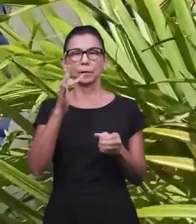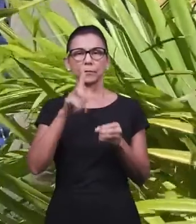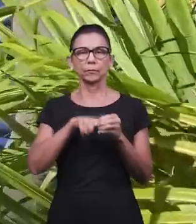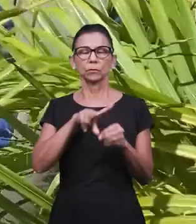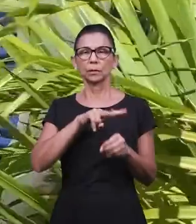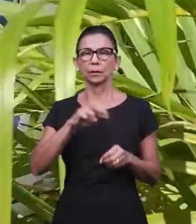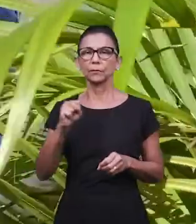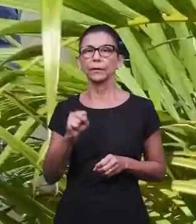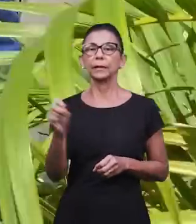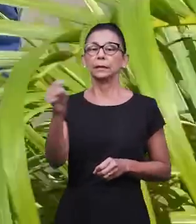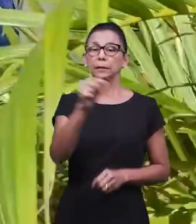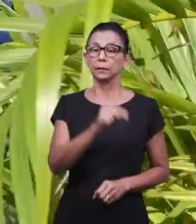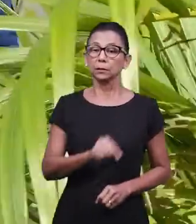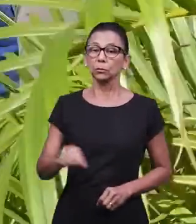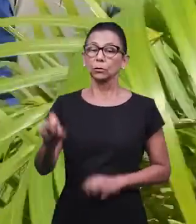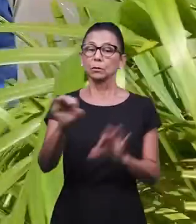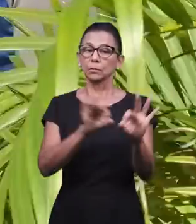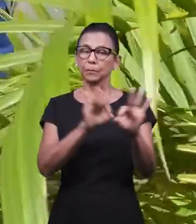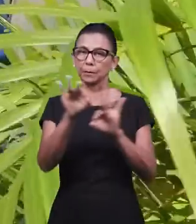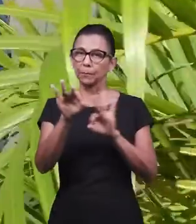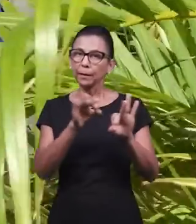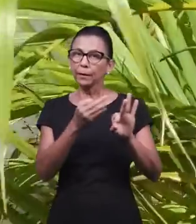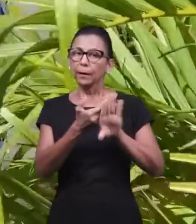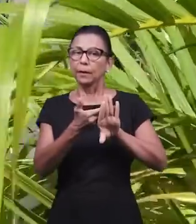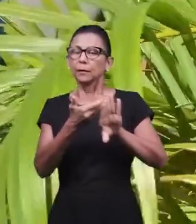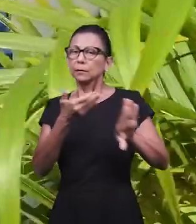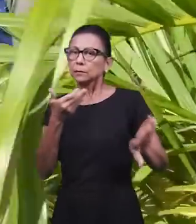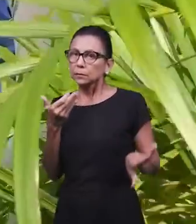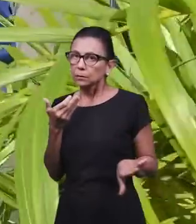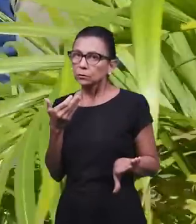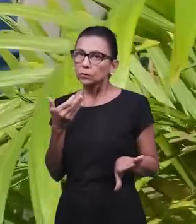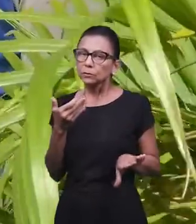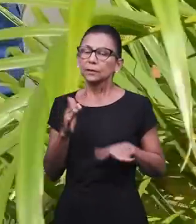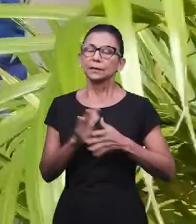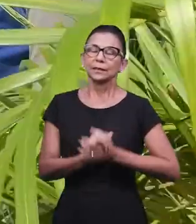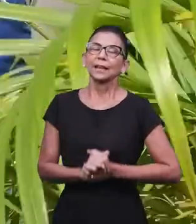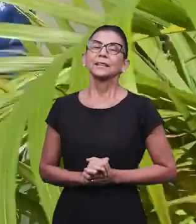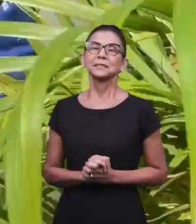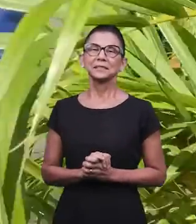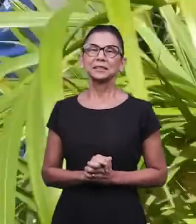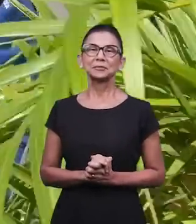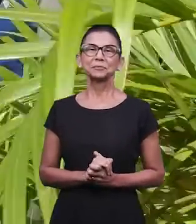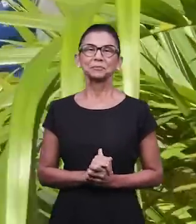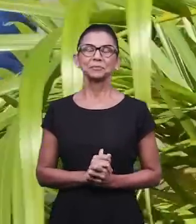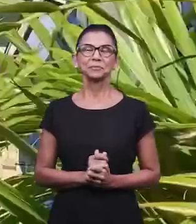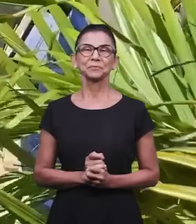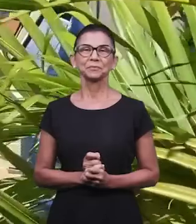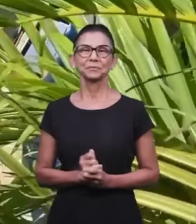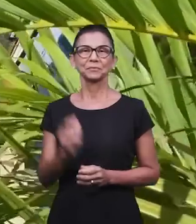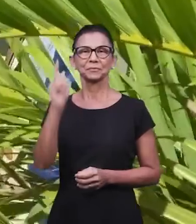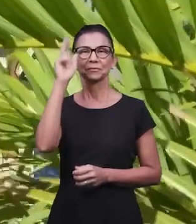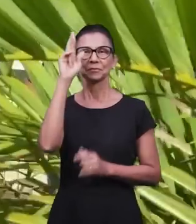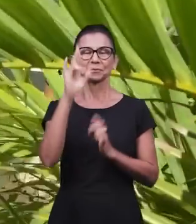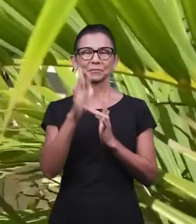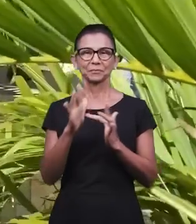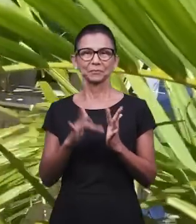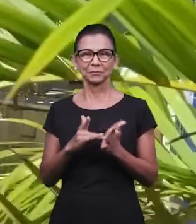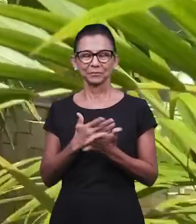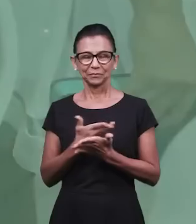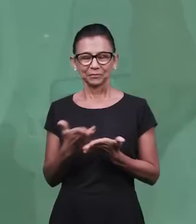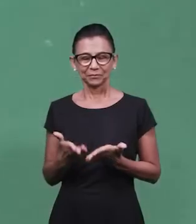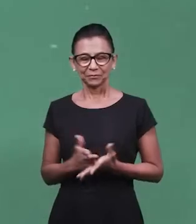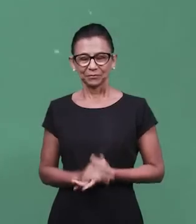voltar, para que todos estejam preparados, sabedores dessa boa nova que está para acontecer. A paz do Senhor